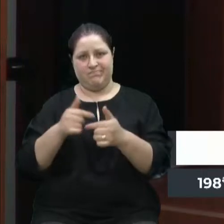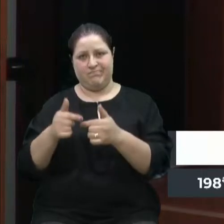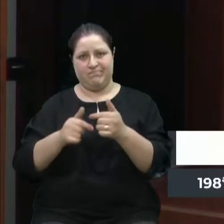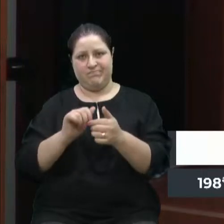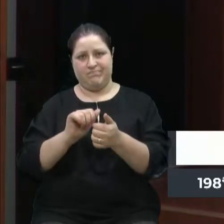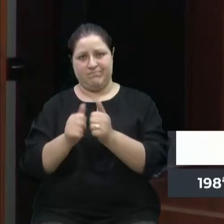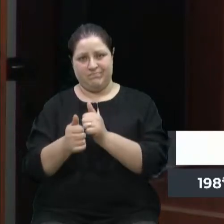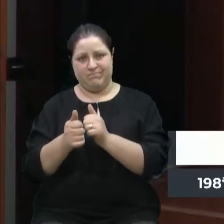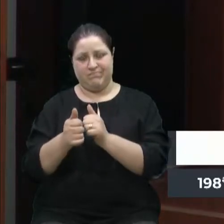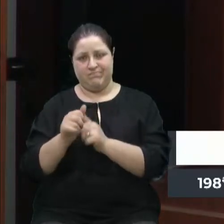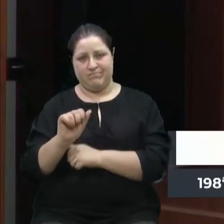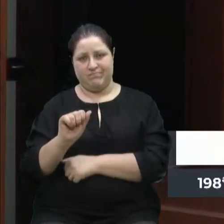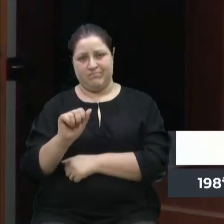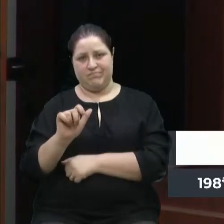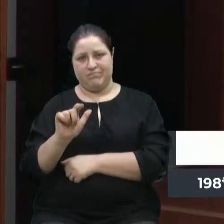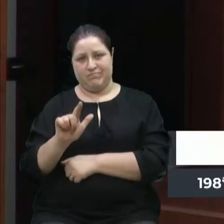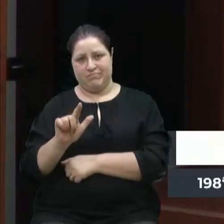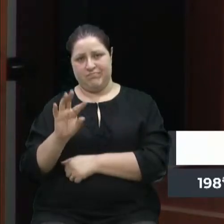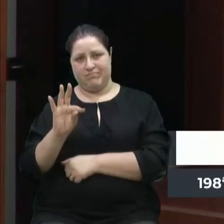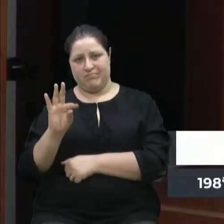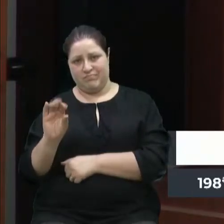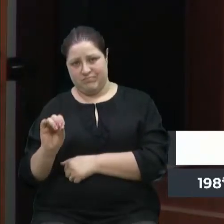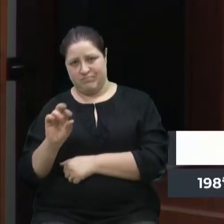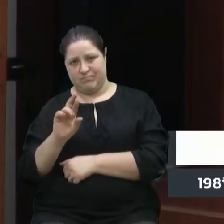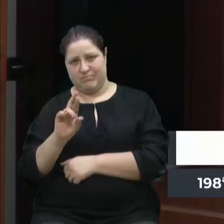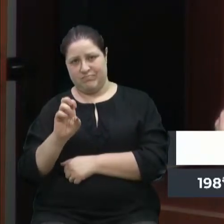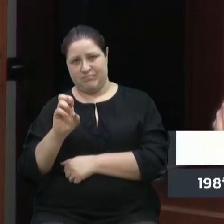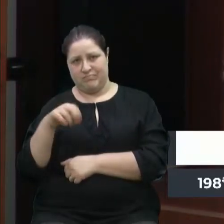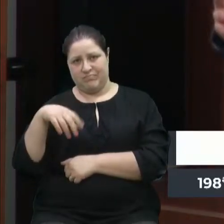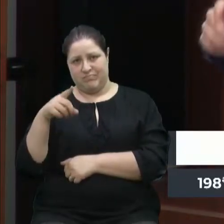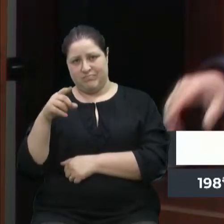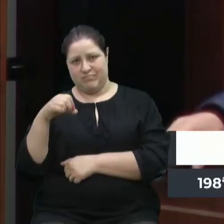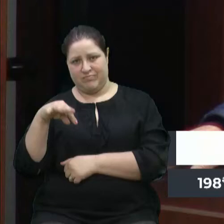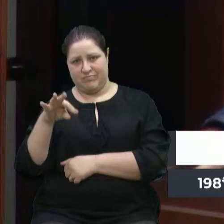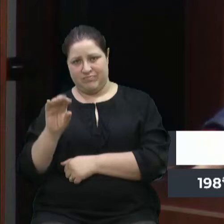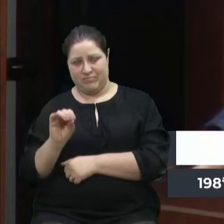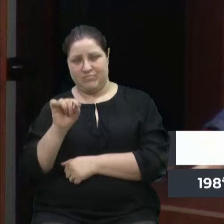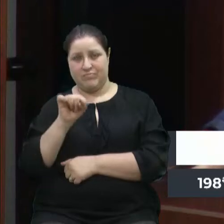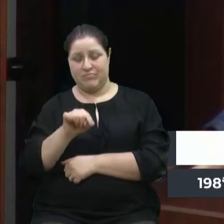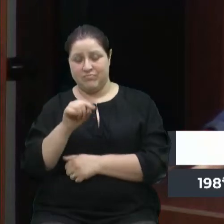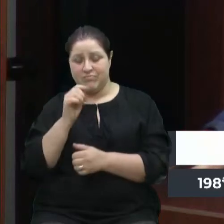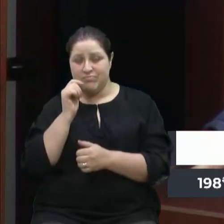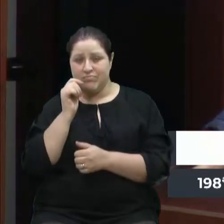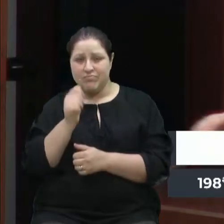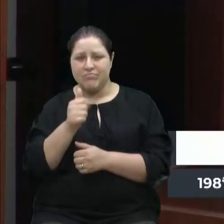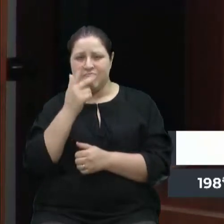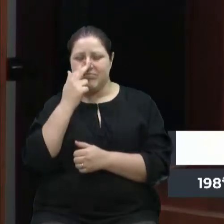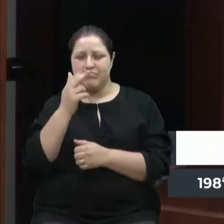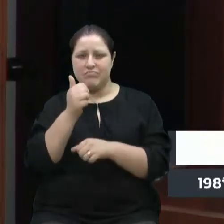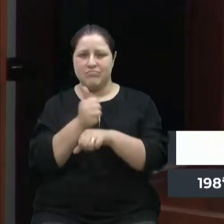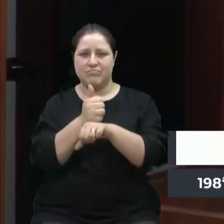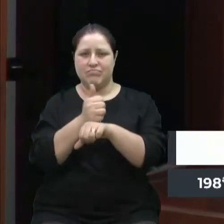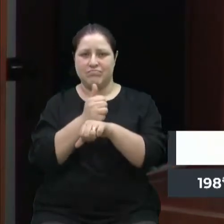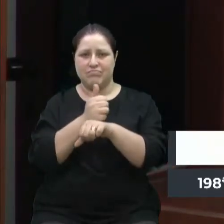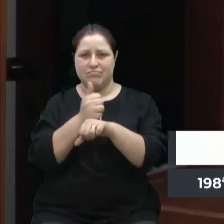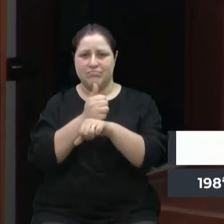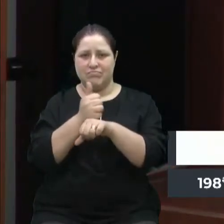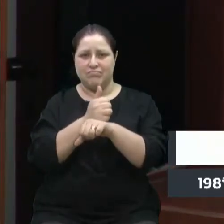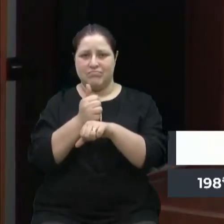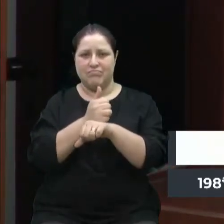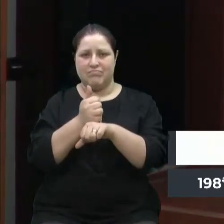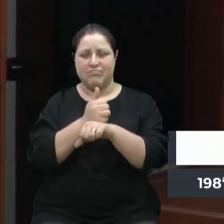permaneceríamos com essas grandes equipes de modalidades que têm um cunho praticamente profissional de disputa,